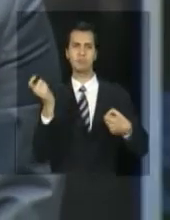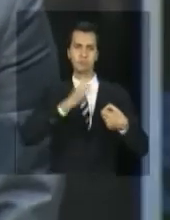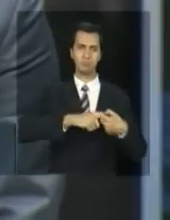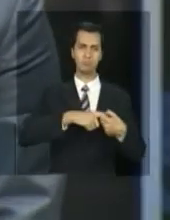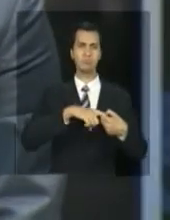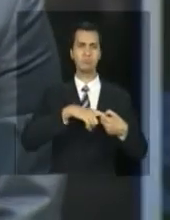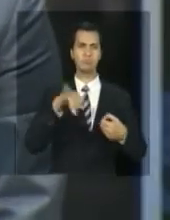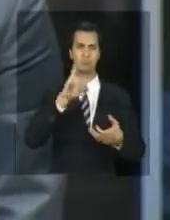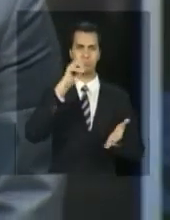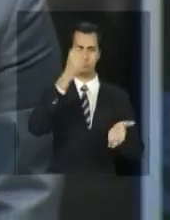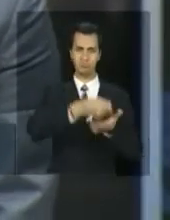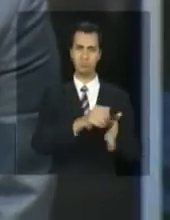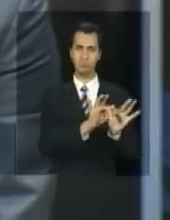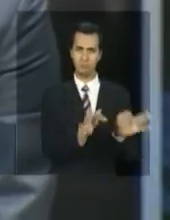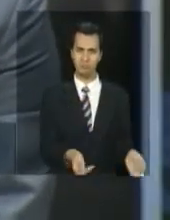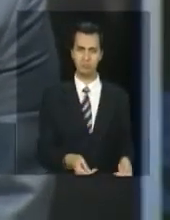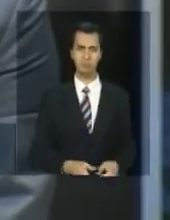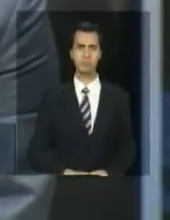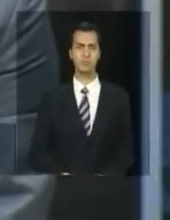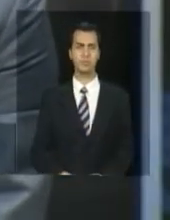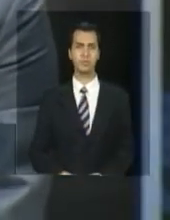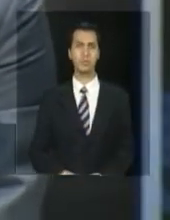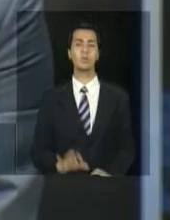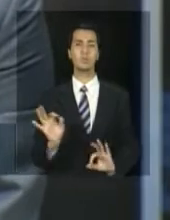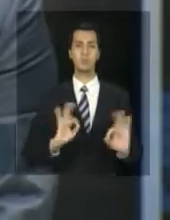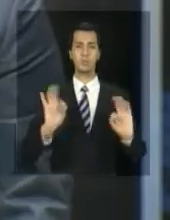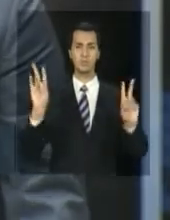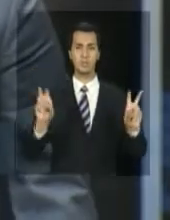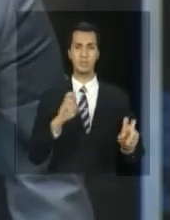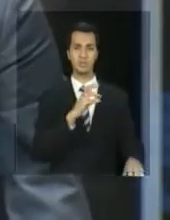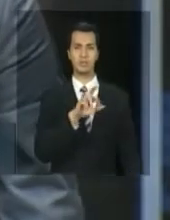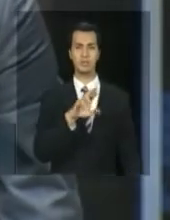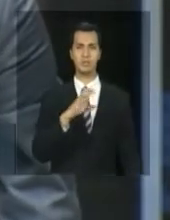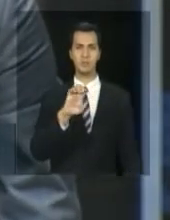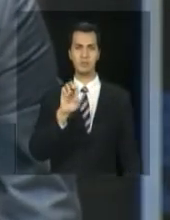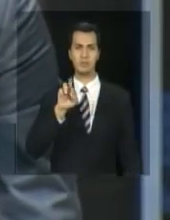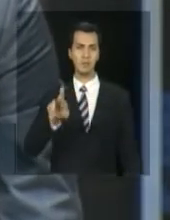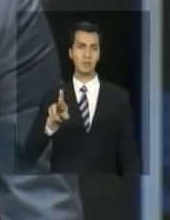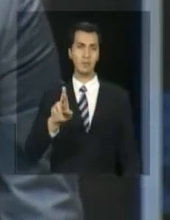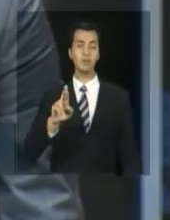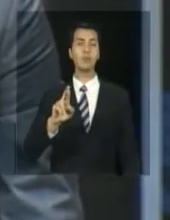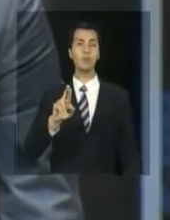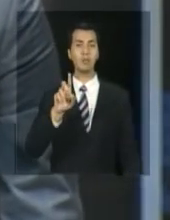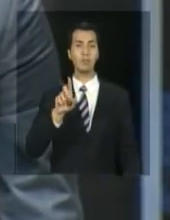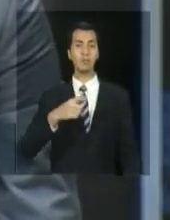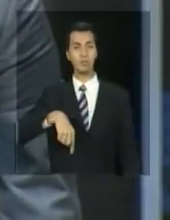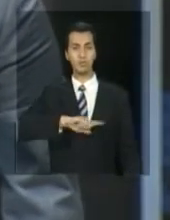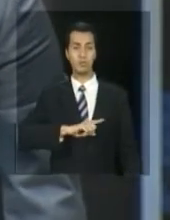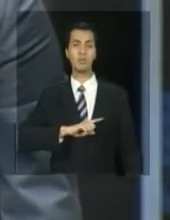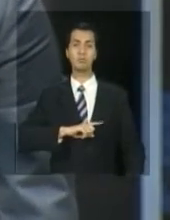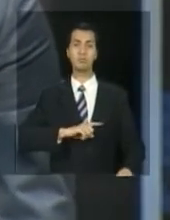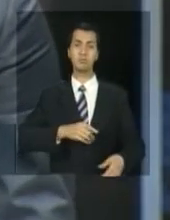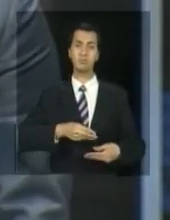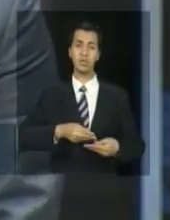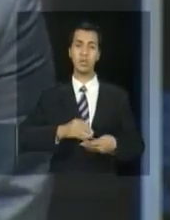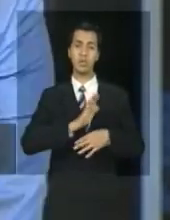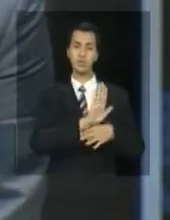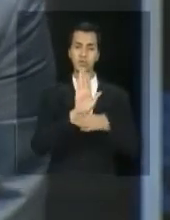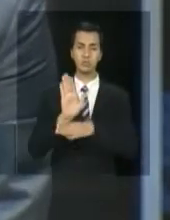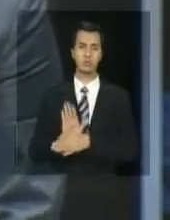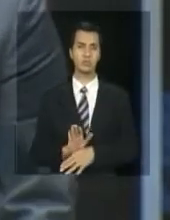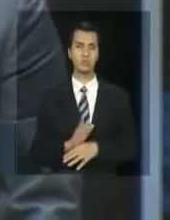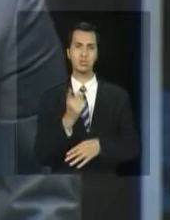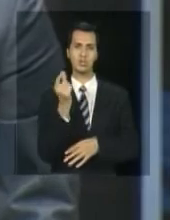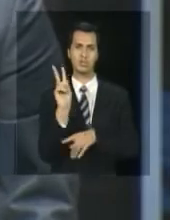Com o Crescer, Programa Nacional de Microcrédito, estamos oferecendo crédito barato aos